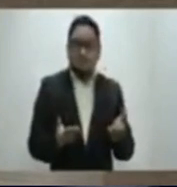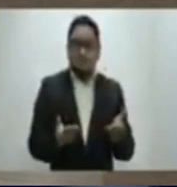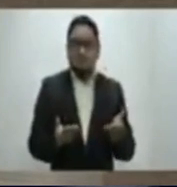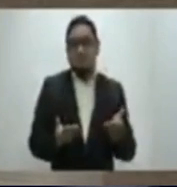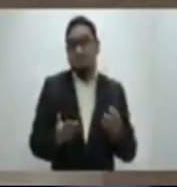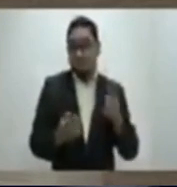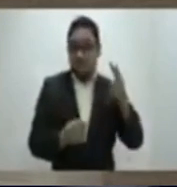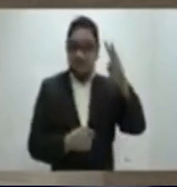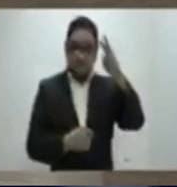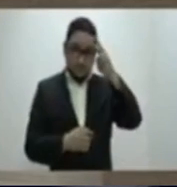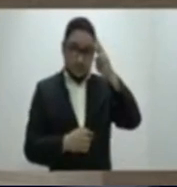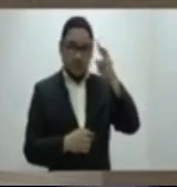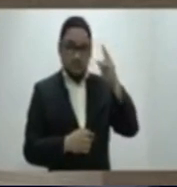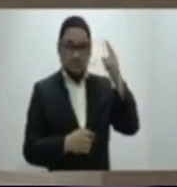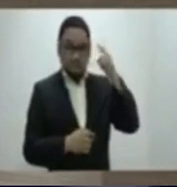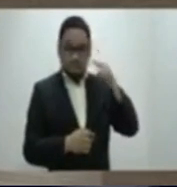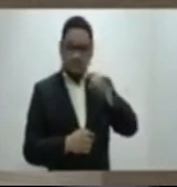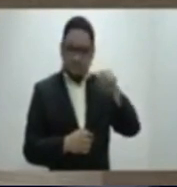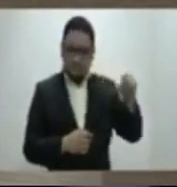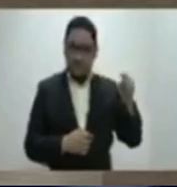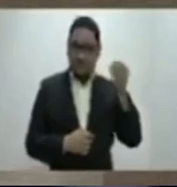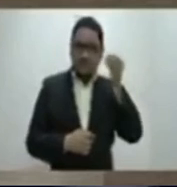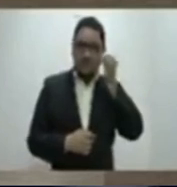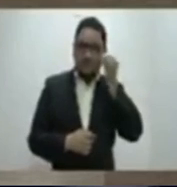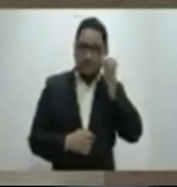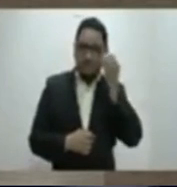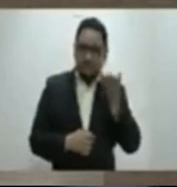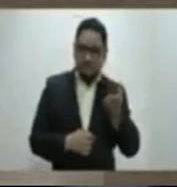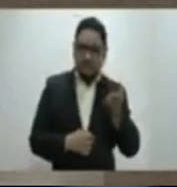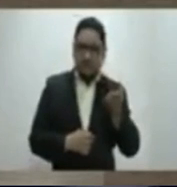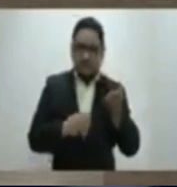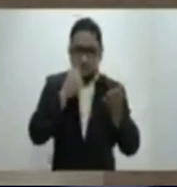na segunda-feira, acho que todos devem terem